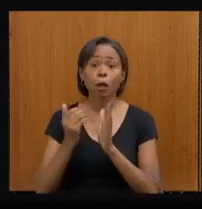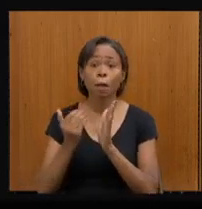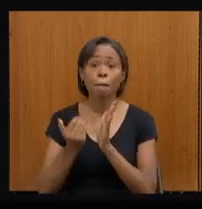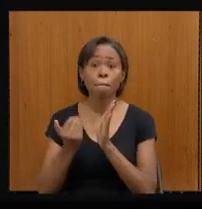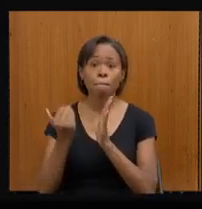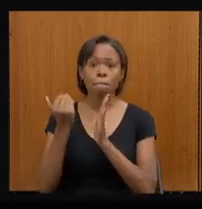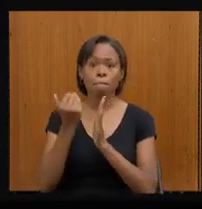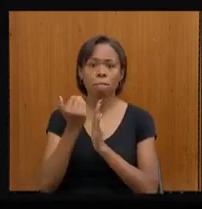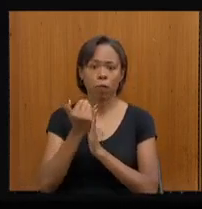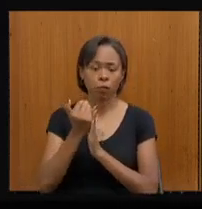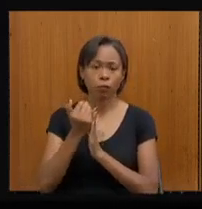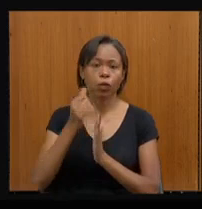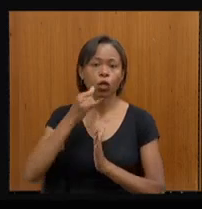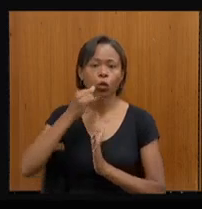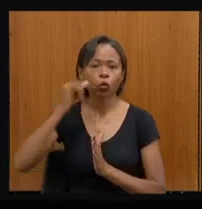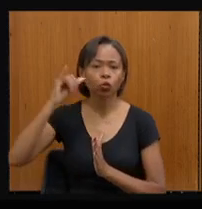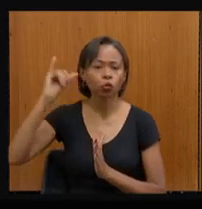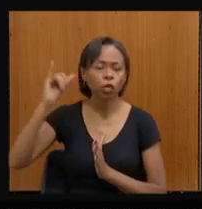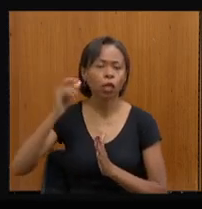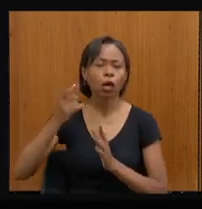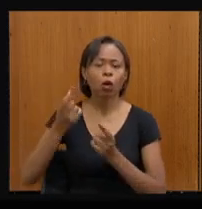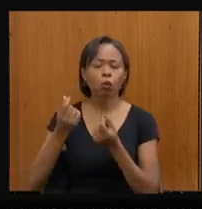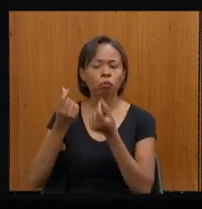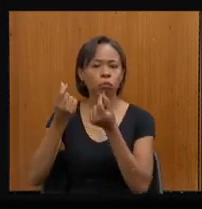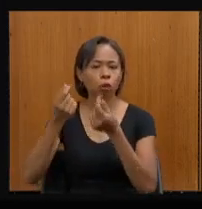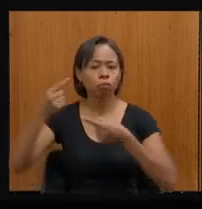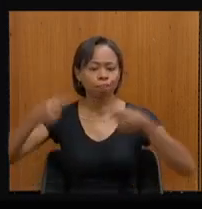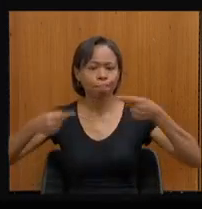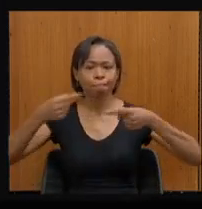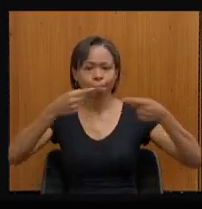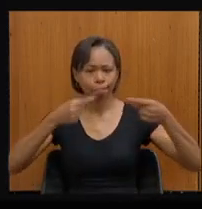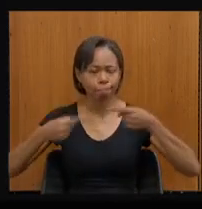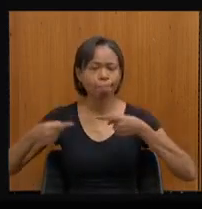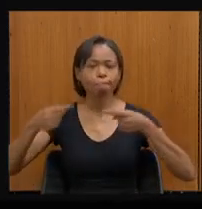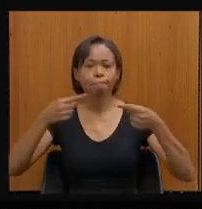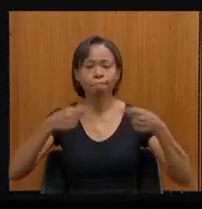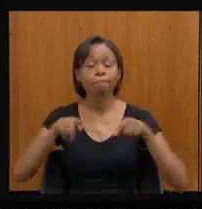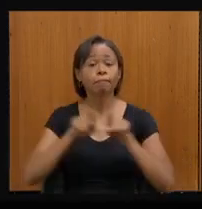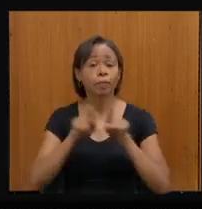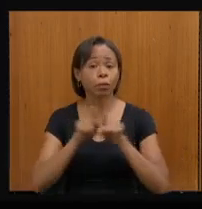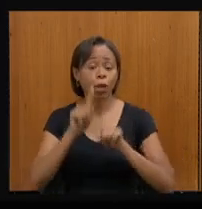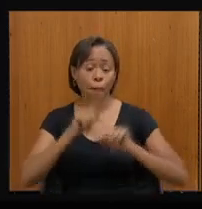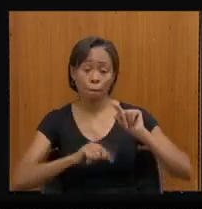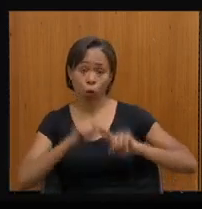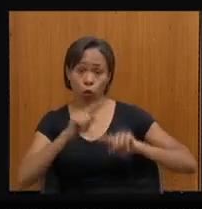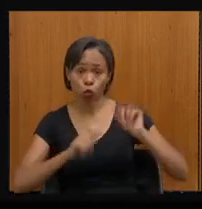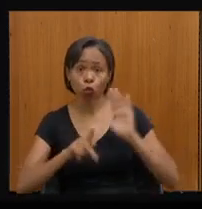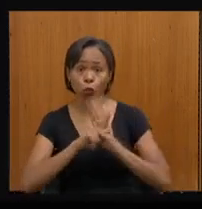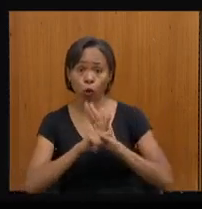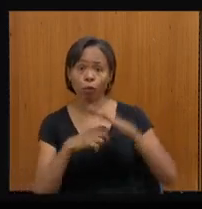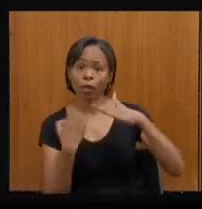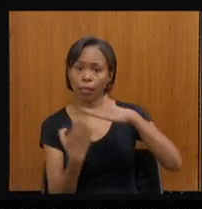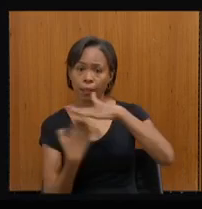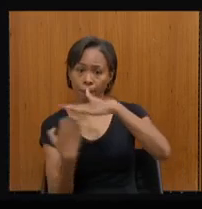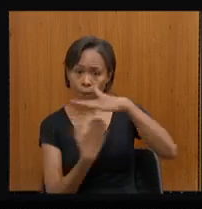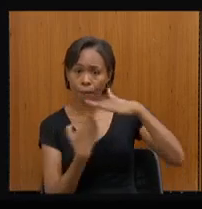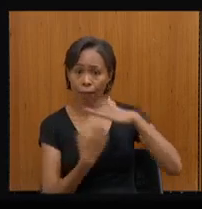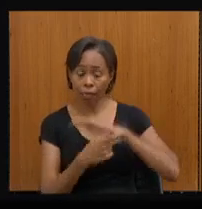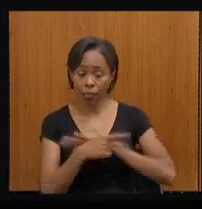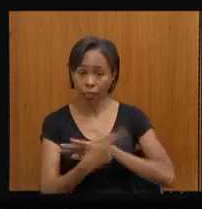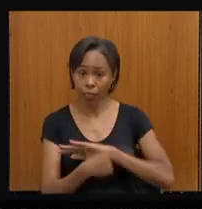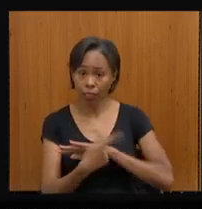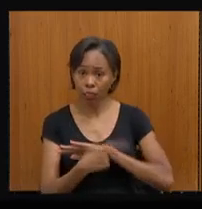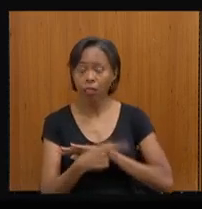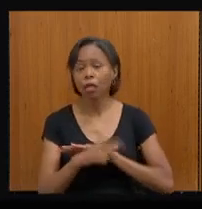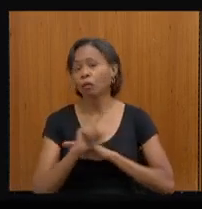competitivos manutenção da sentabilidade dos produtos das nossas empresas uma vez que eles na